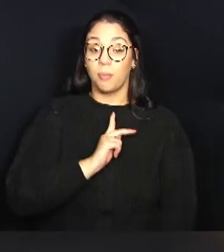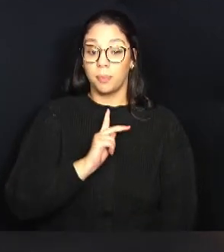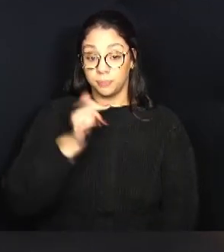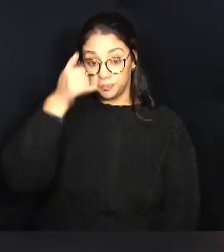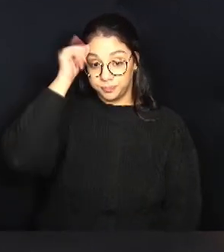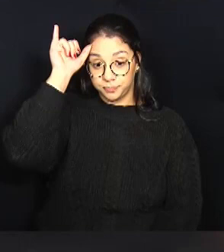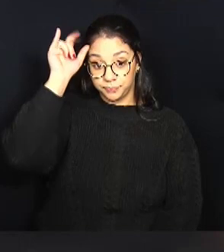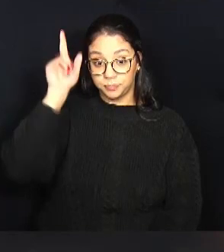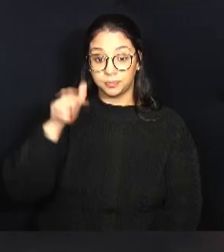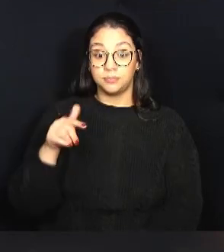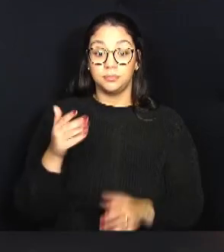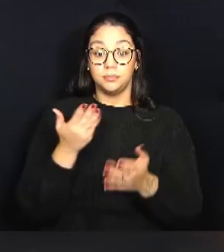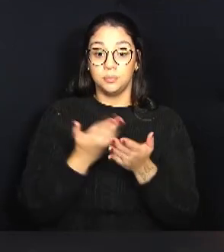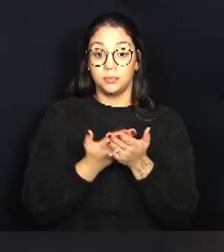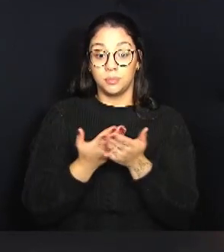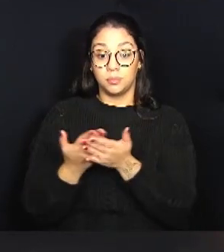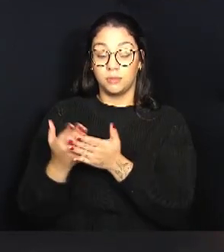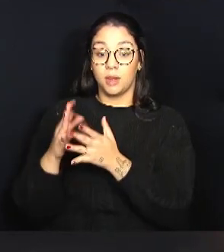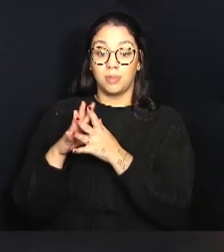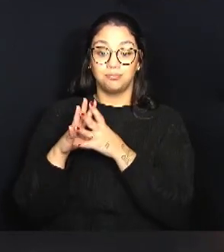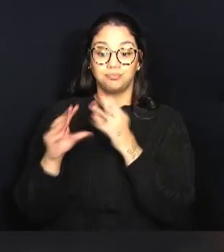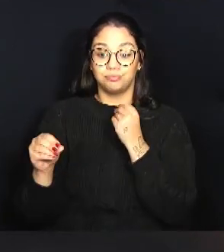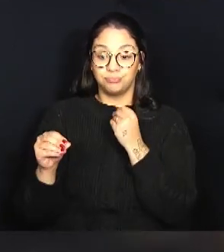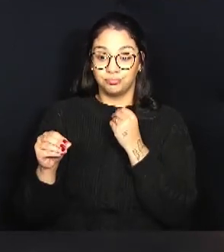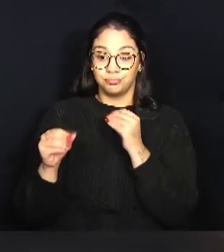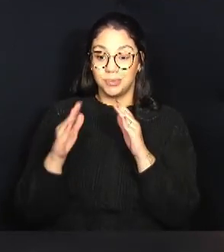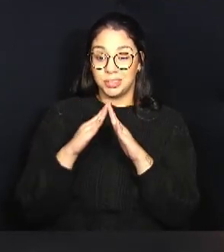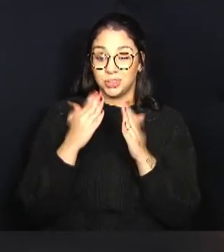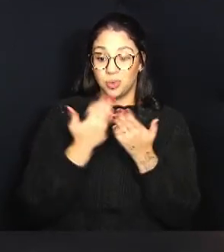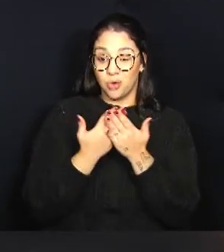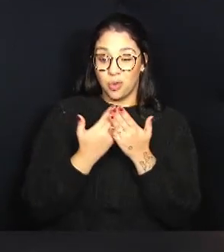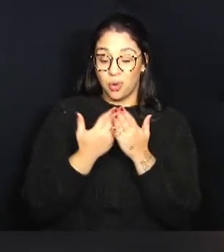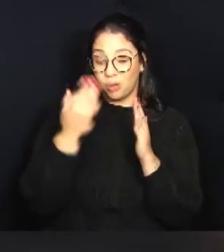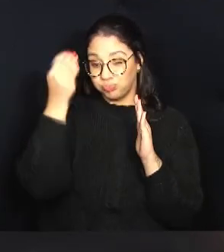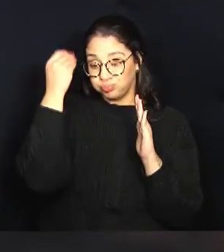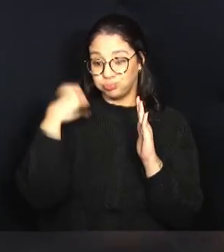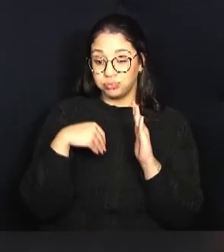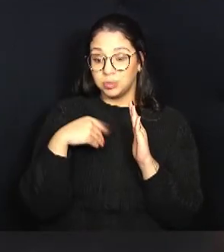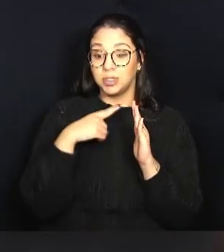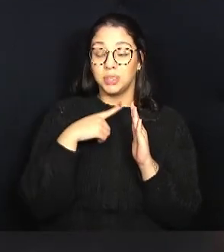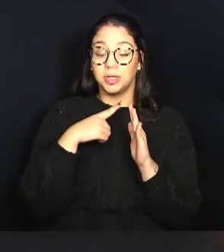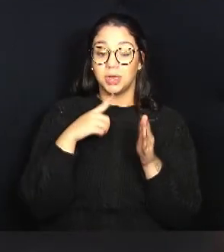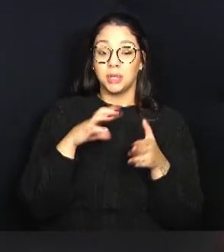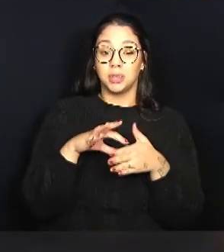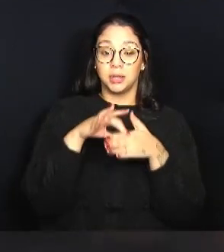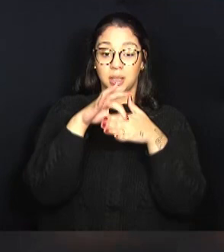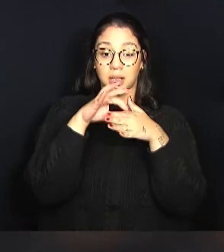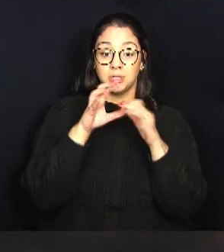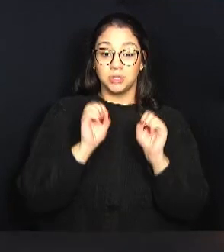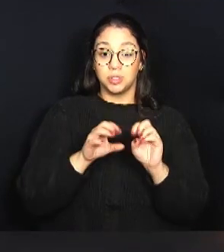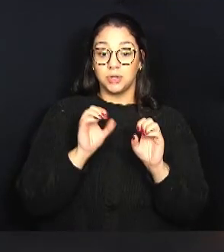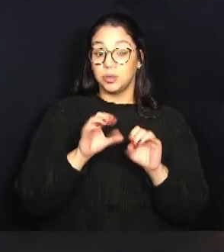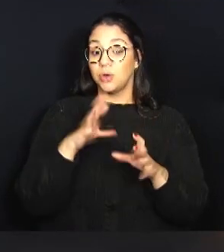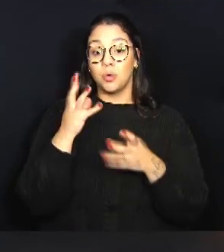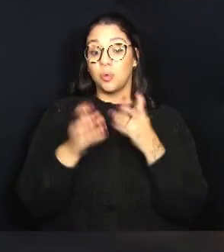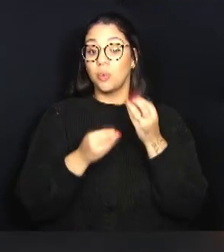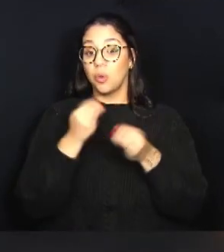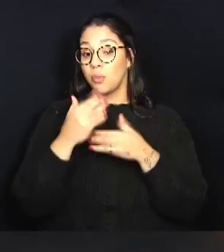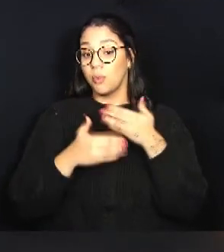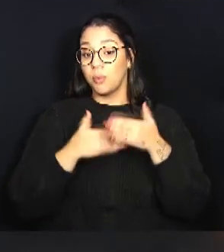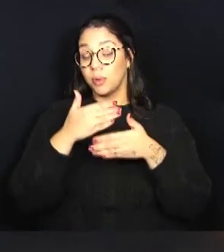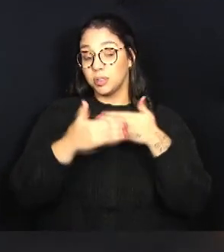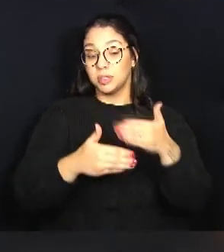evasão escolar, né? Porque é um ponto que, principalmente nas lideranças de educação, cita bastante como que esse processo da